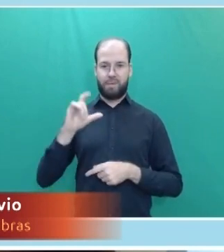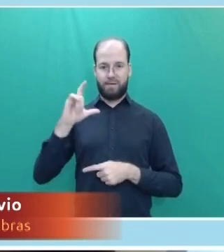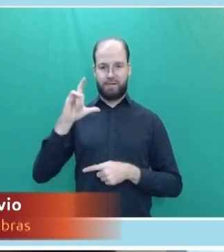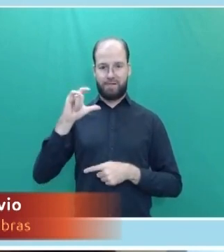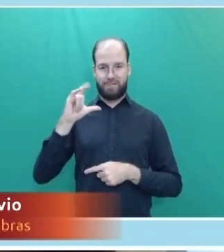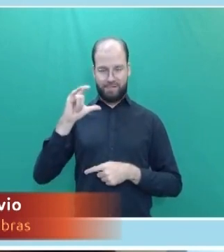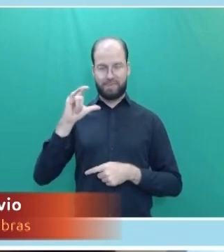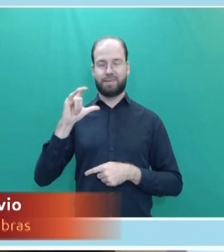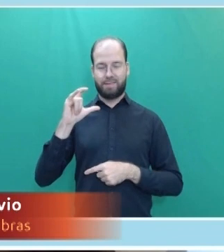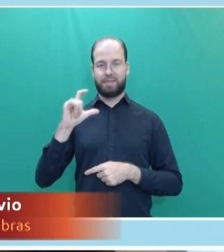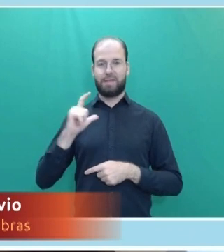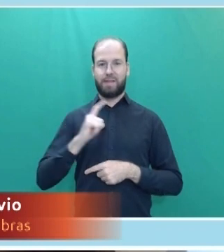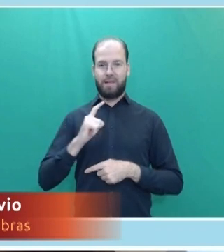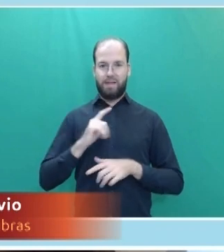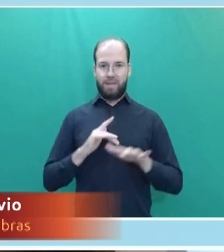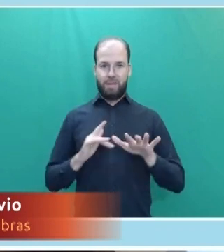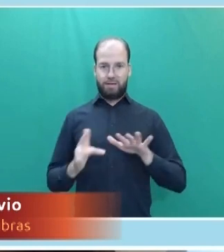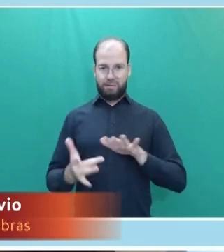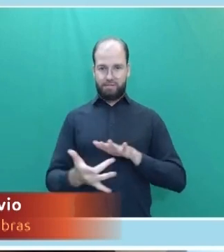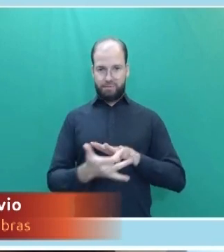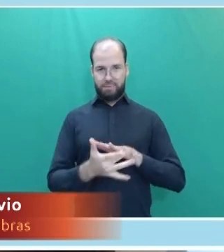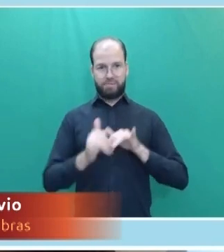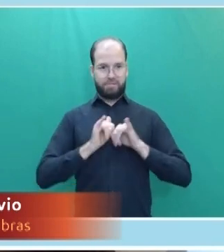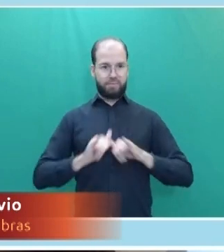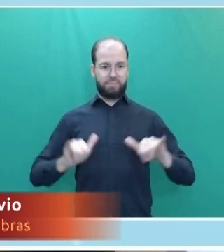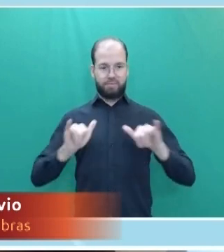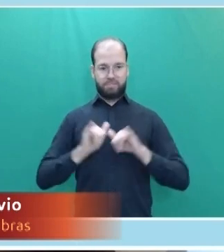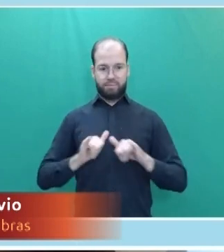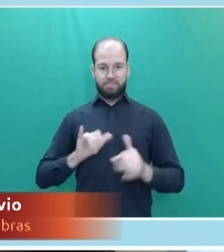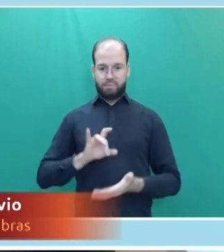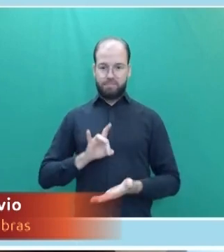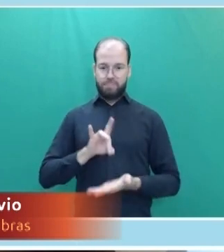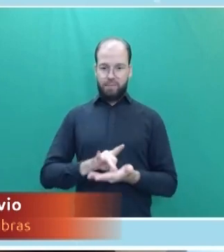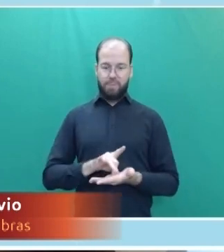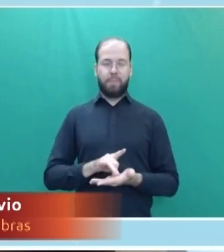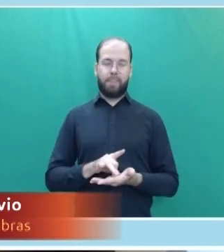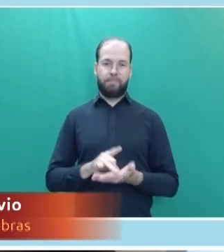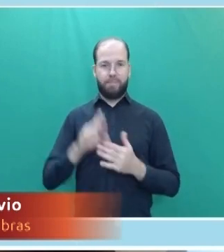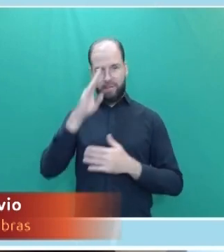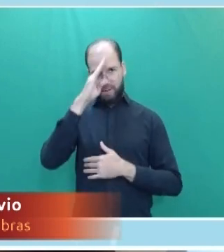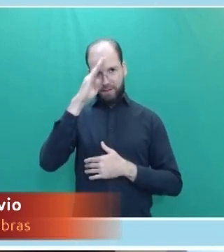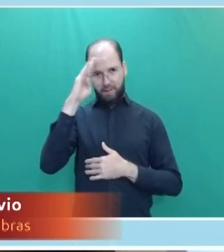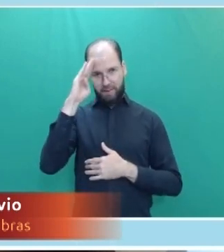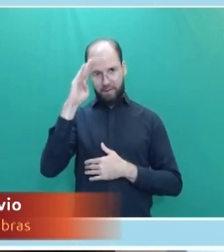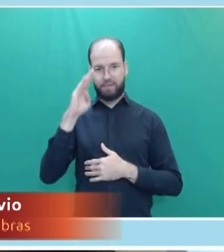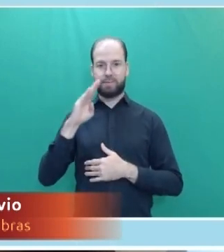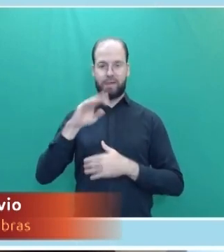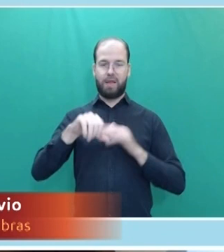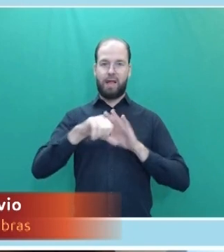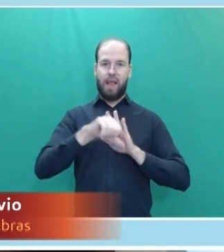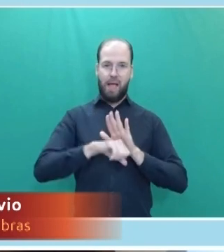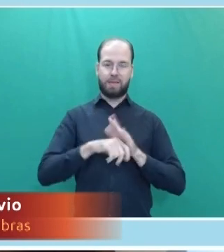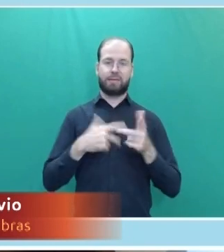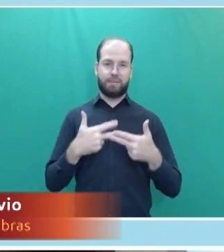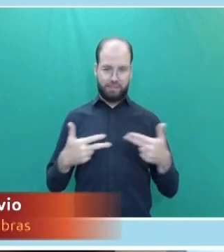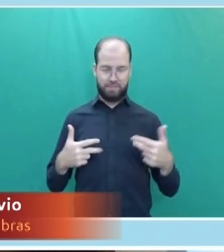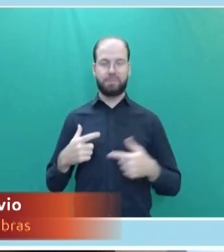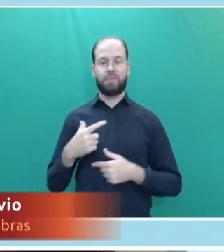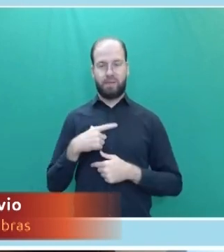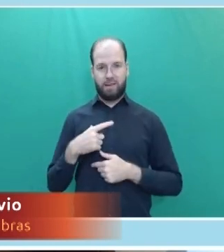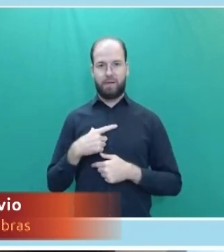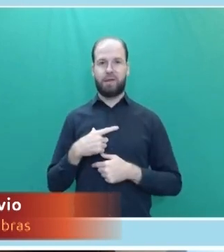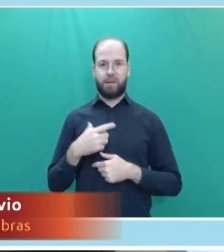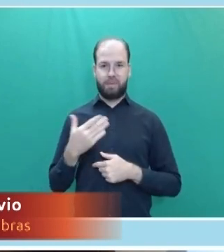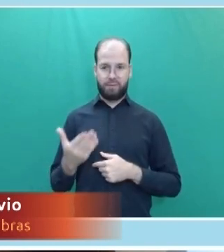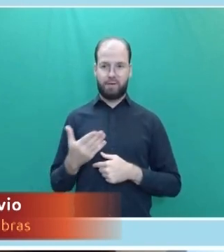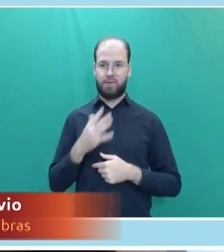gente tem as plataformas de publicação oficial, né, acadêmica, Lattes e outras coisas, também para conhecer o trabalho